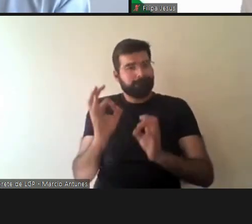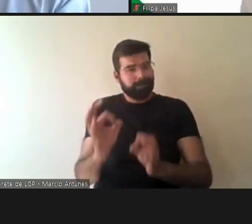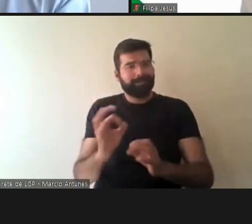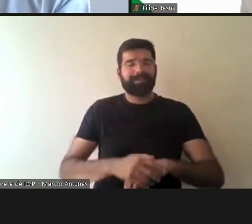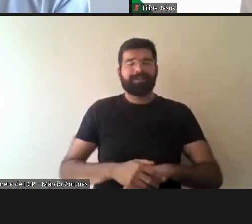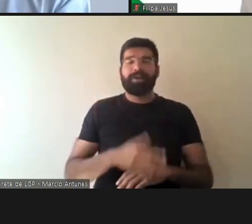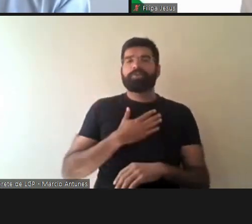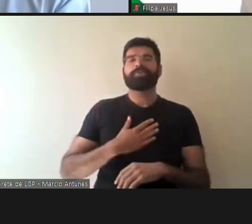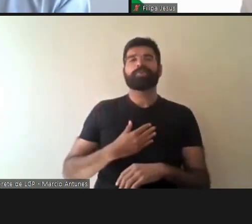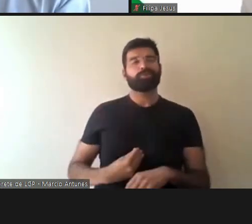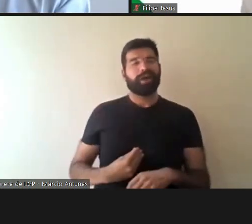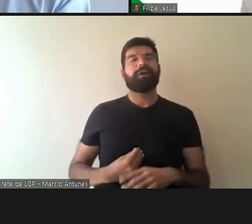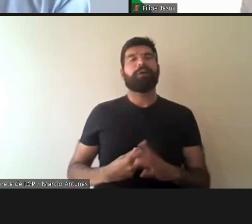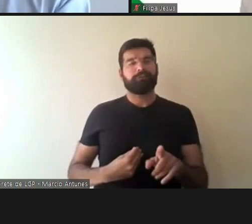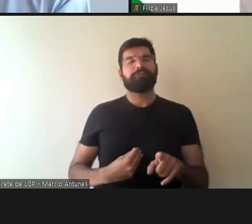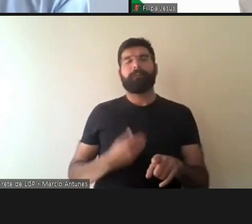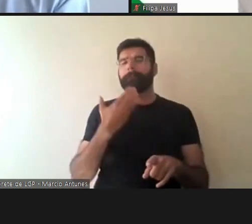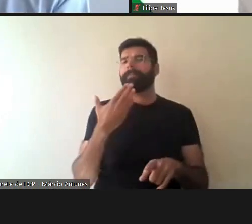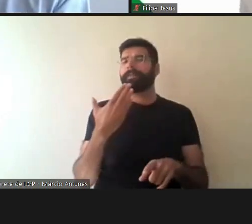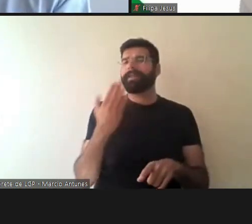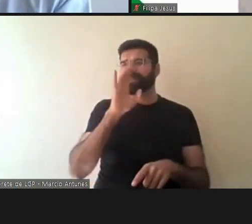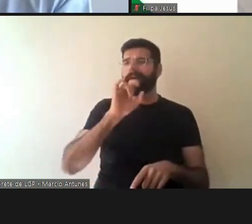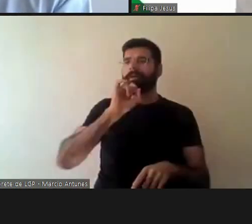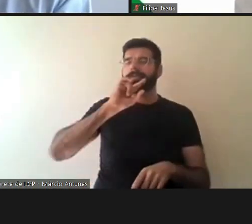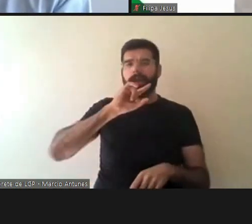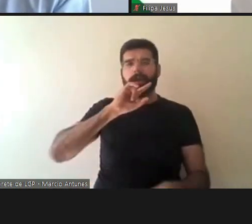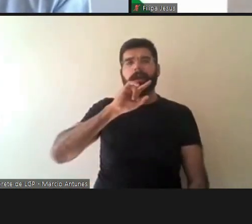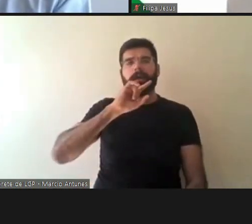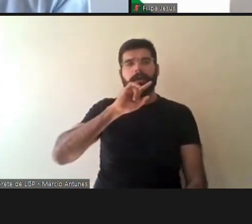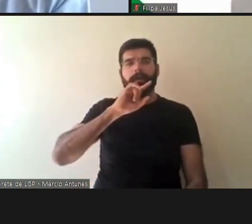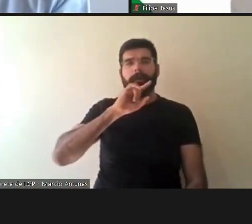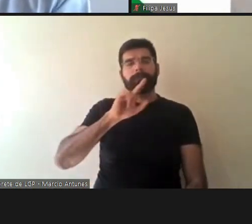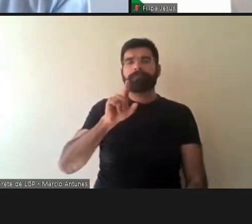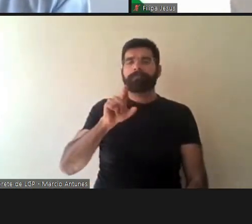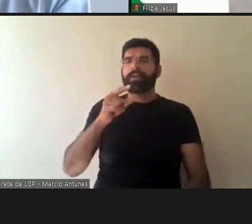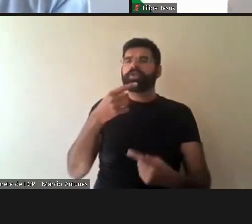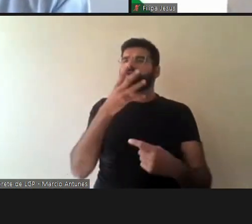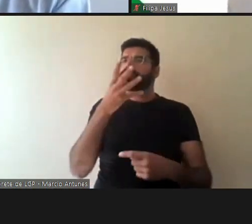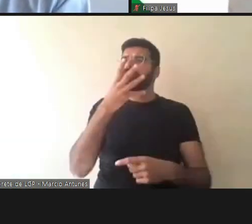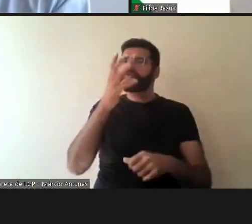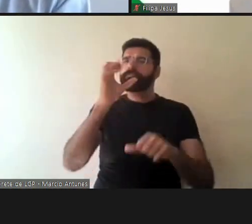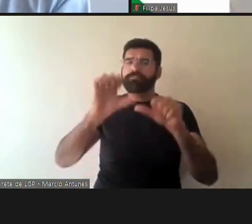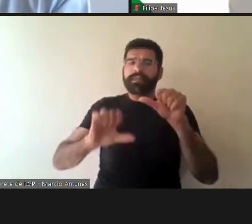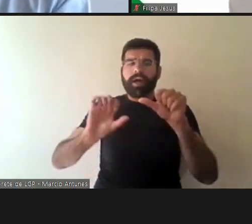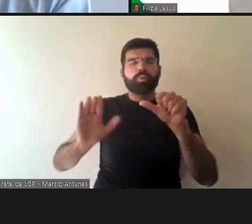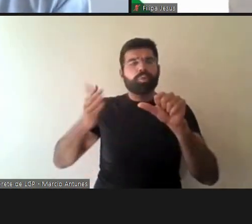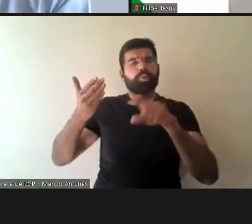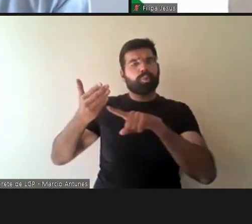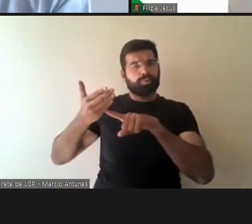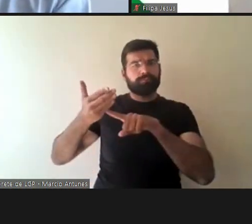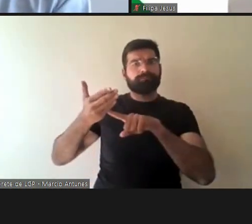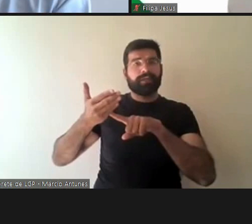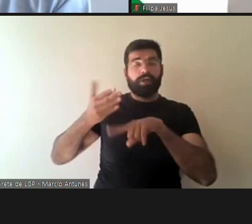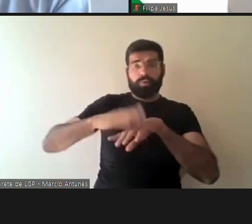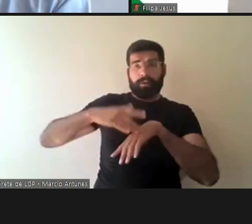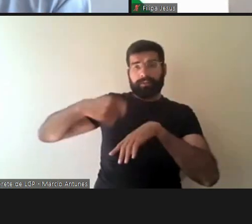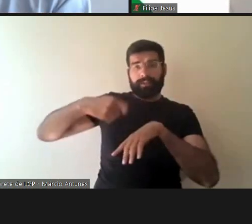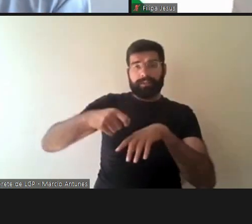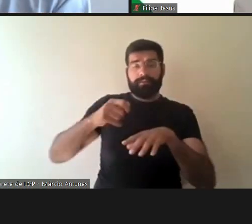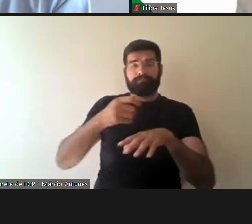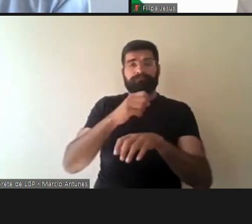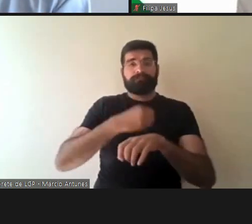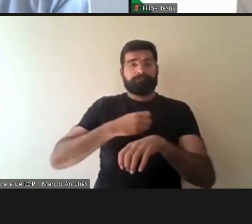de lhe pedir se nos podia fazer então aqui um primeiro enquadramento como Presidente da Agência Nacional